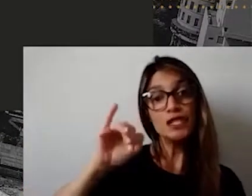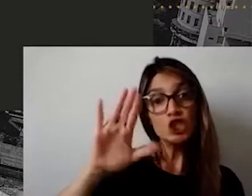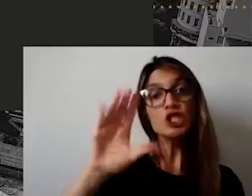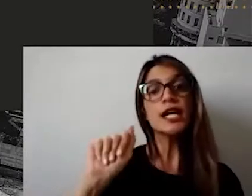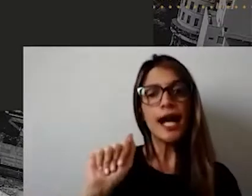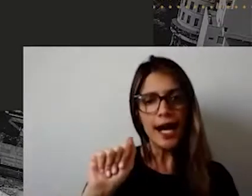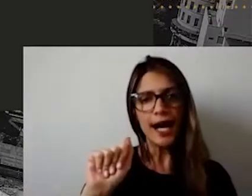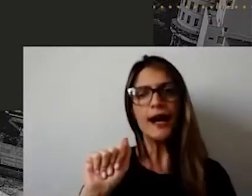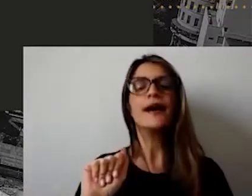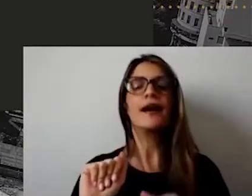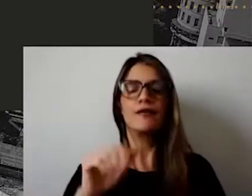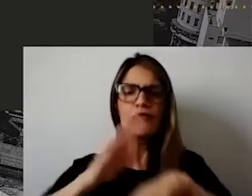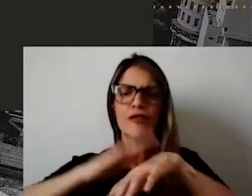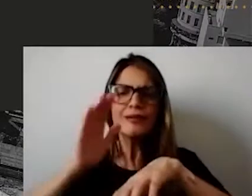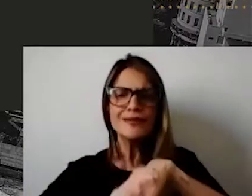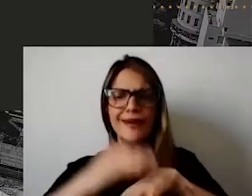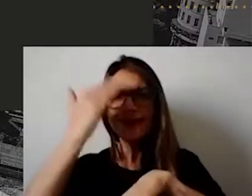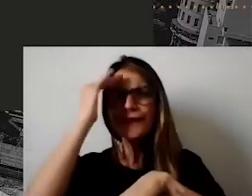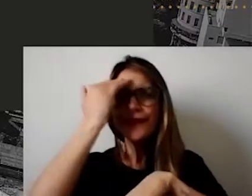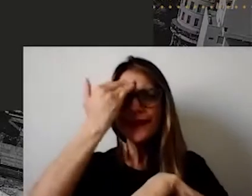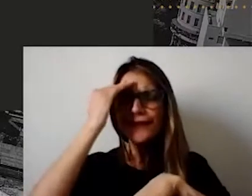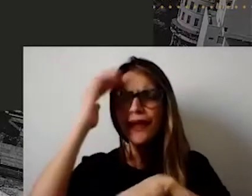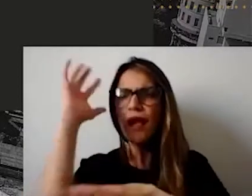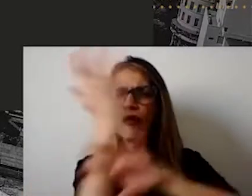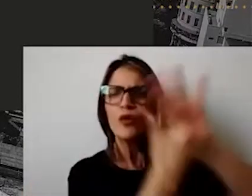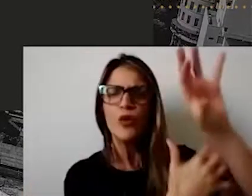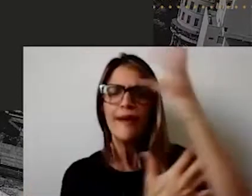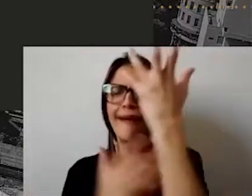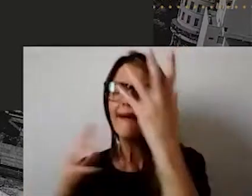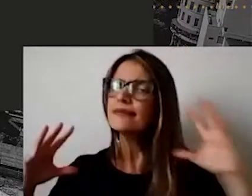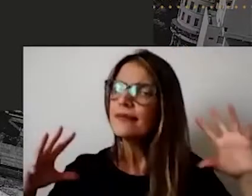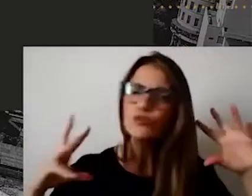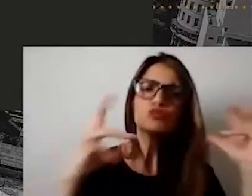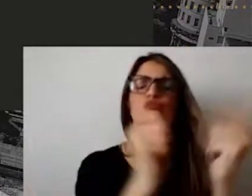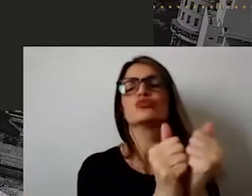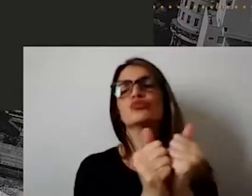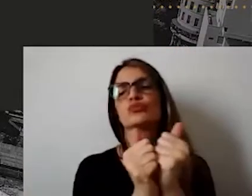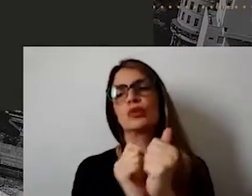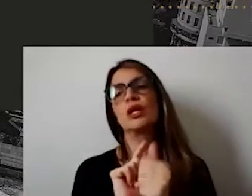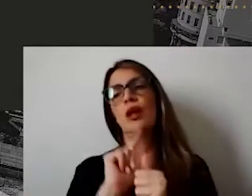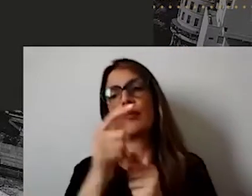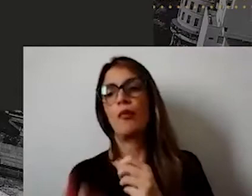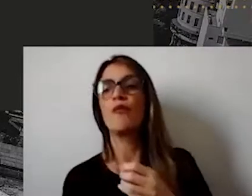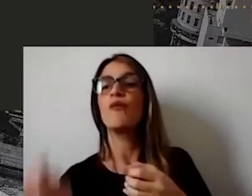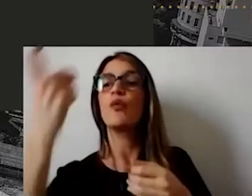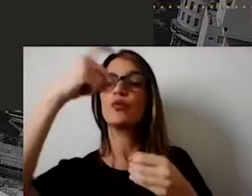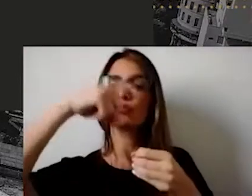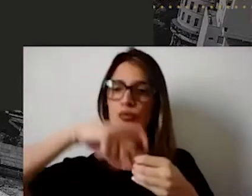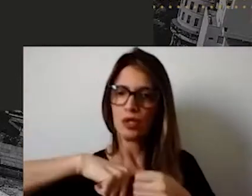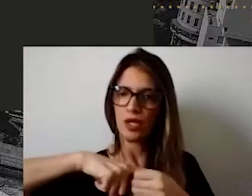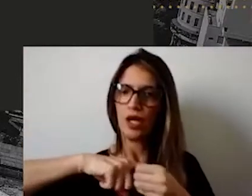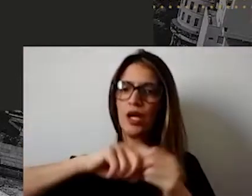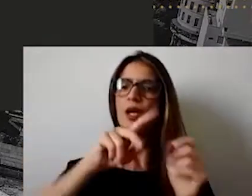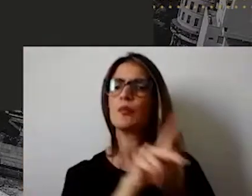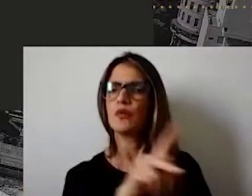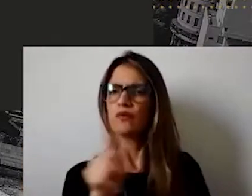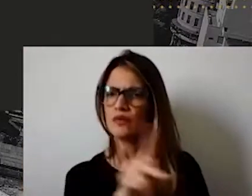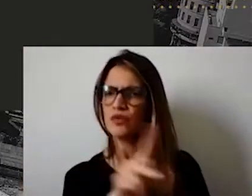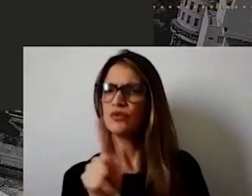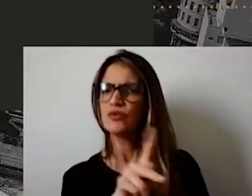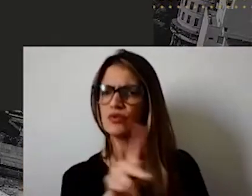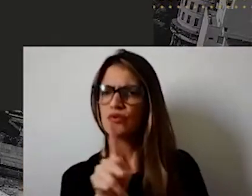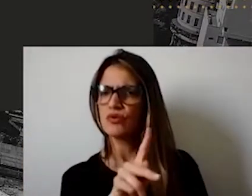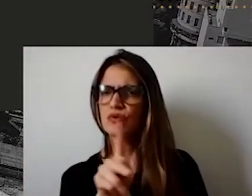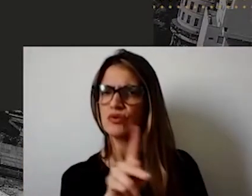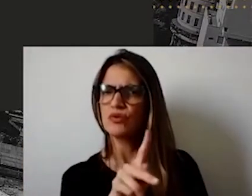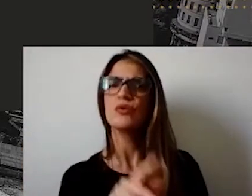podia ajudar a entender melhor as florestas tropicais. Aí dali voltei para a Exalc como professor,